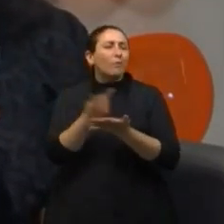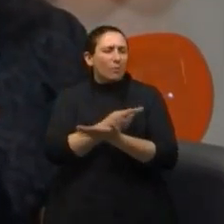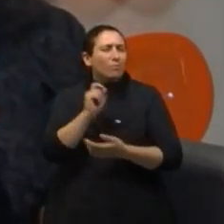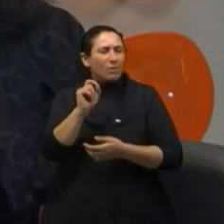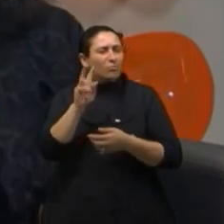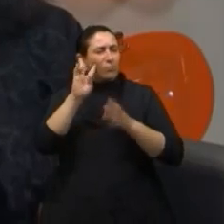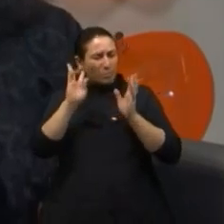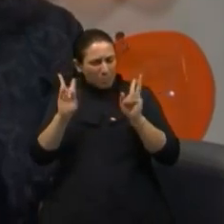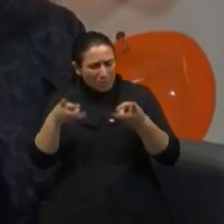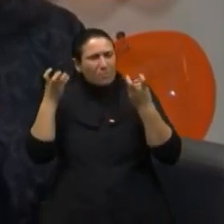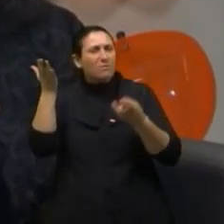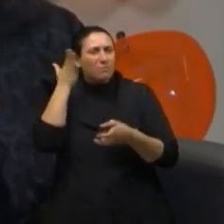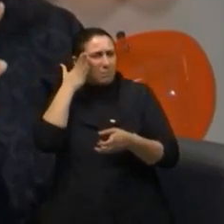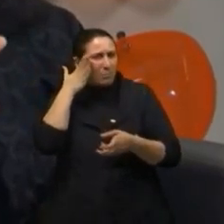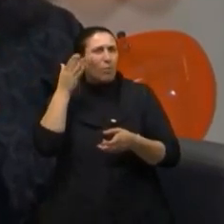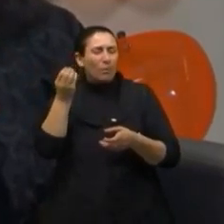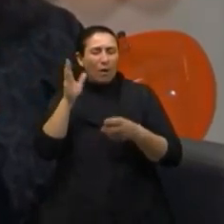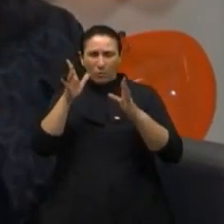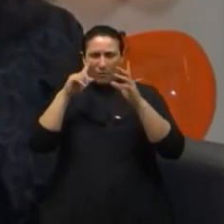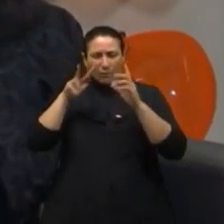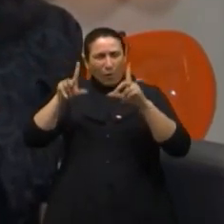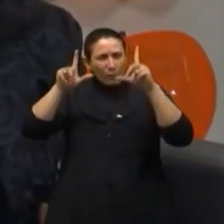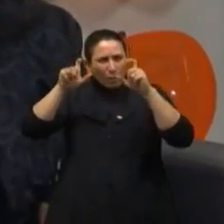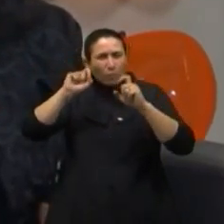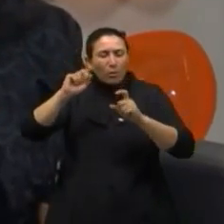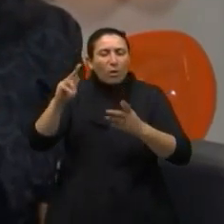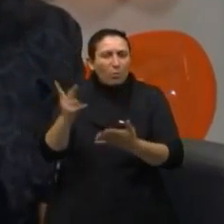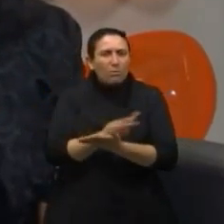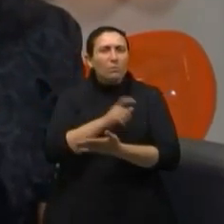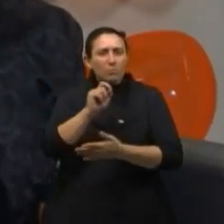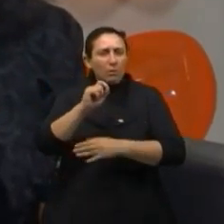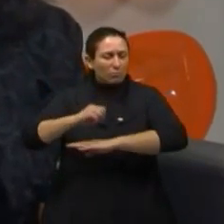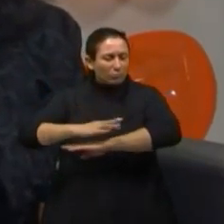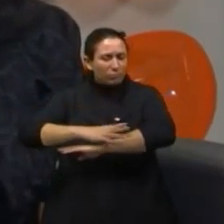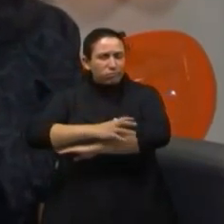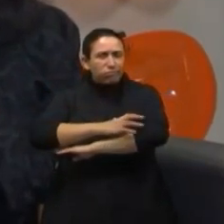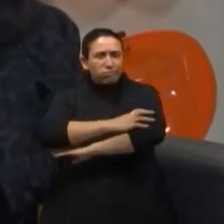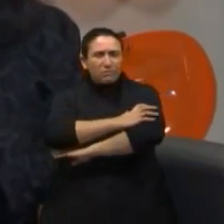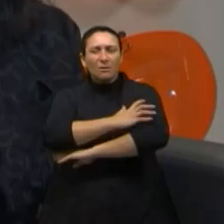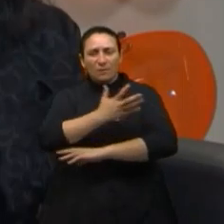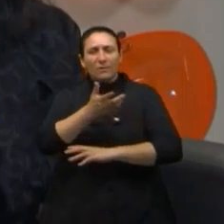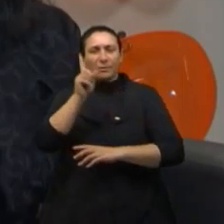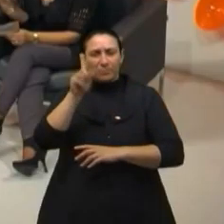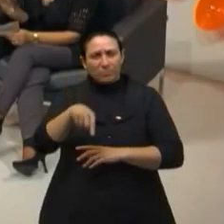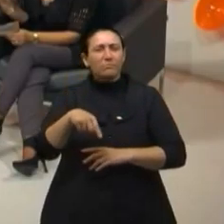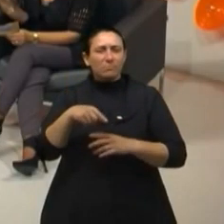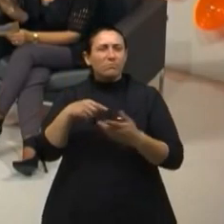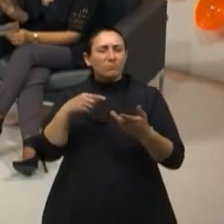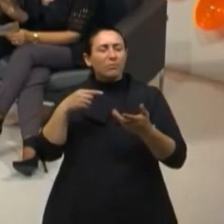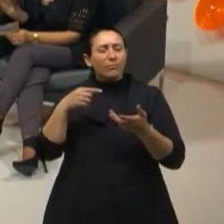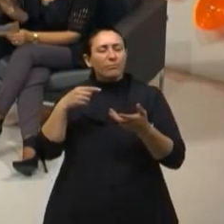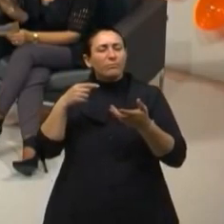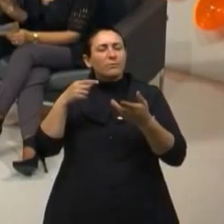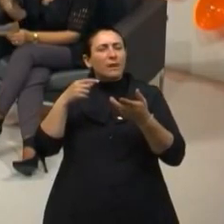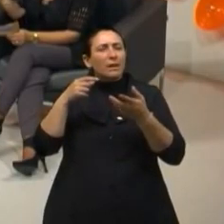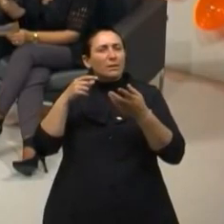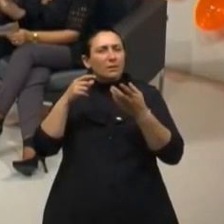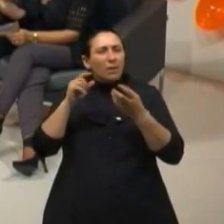mundo já viu também a foto da né o raio x daqueles ossos todos vazados que que vai virando uma renda